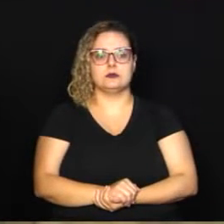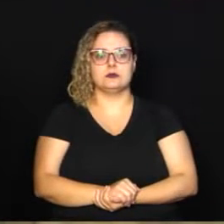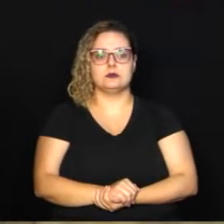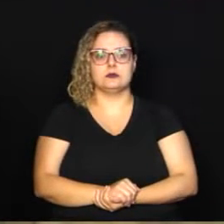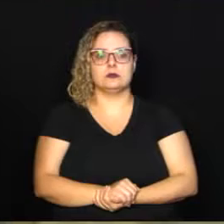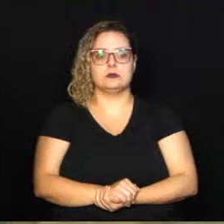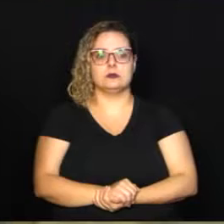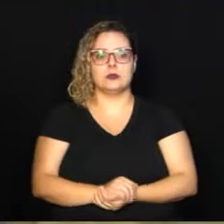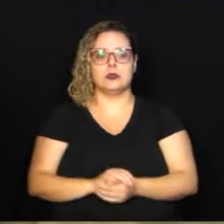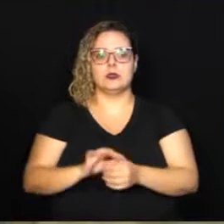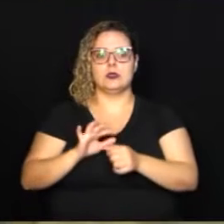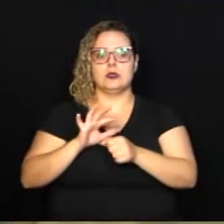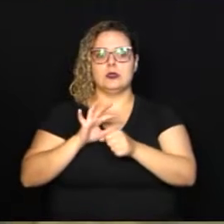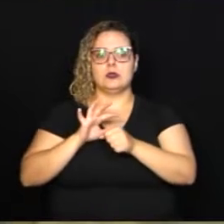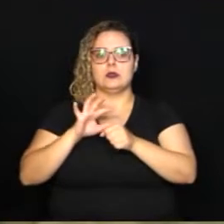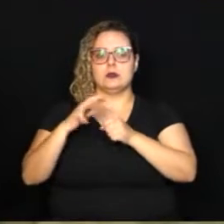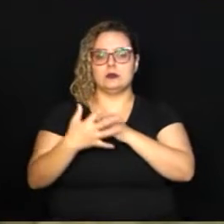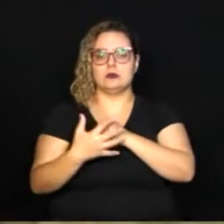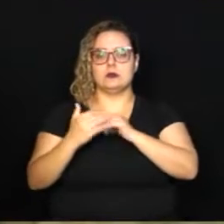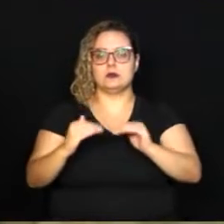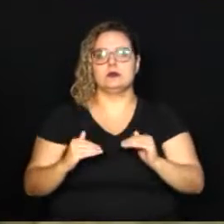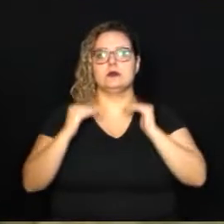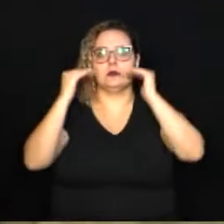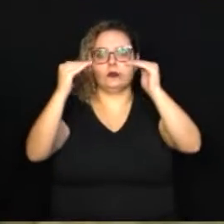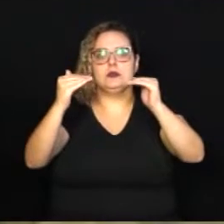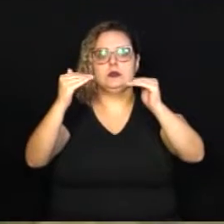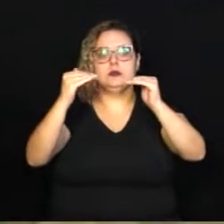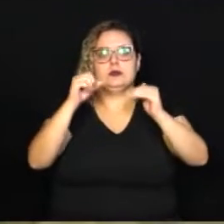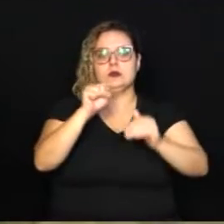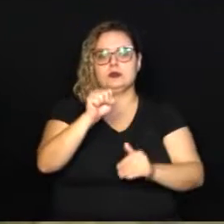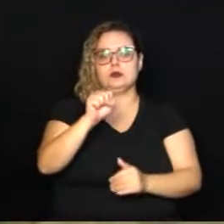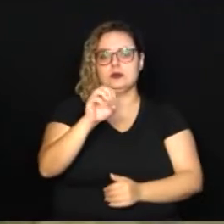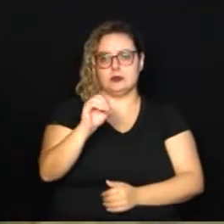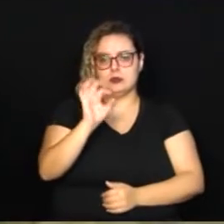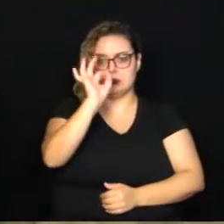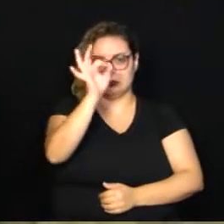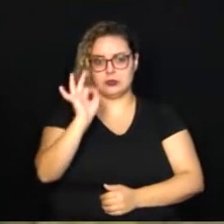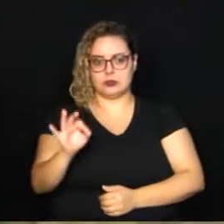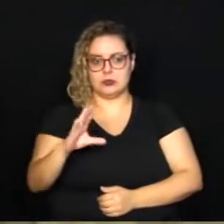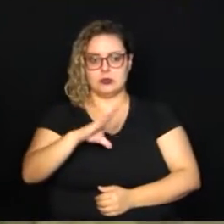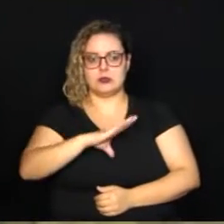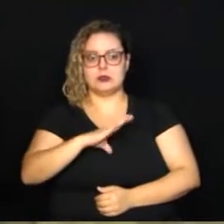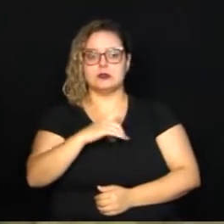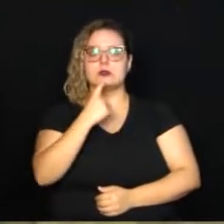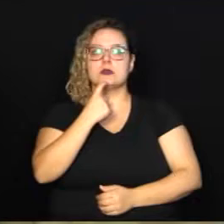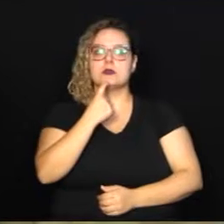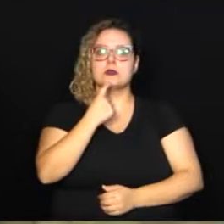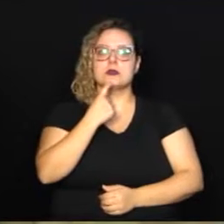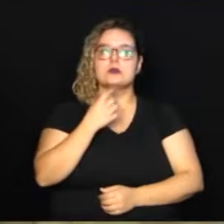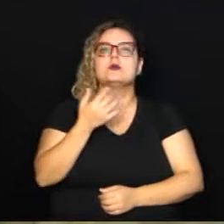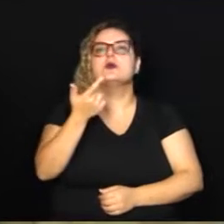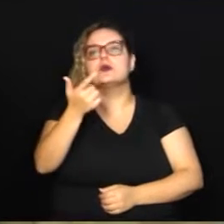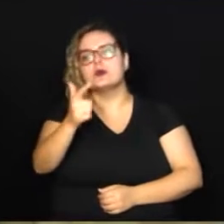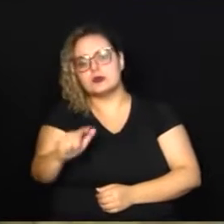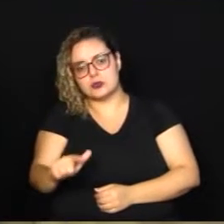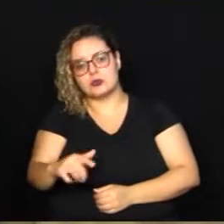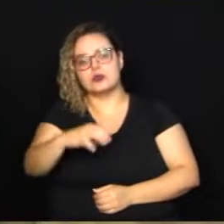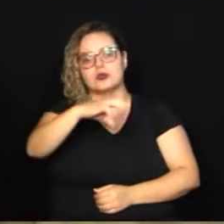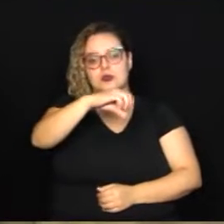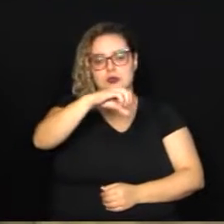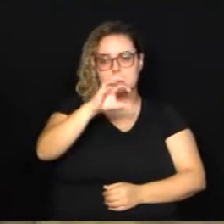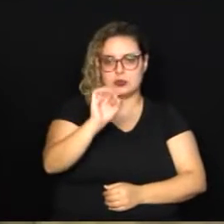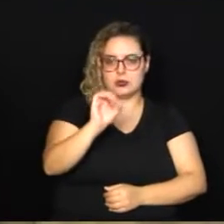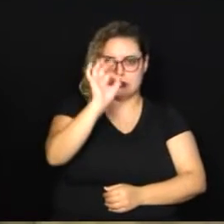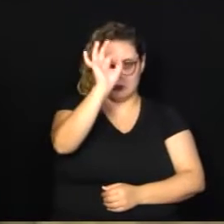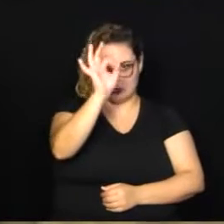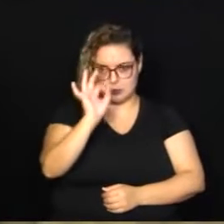Com Covid-19 acima dos 80%, no município de Campinas segue acima dos 90%, né?